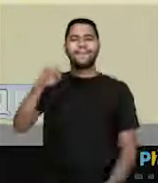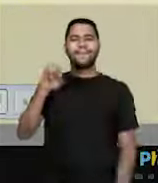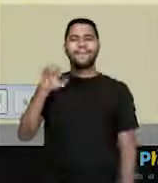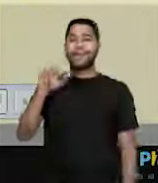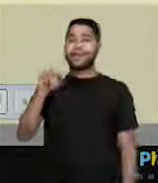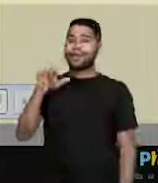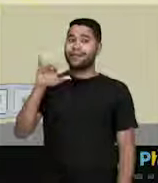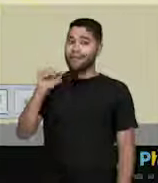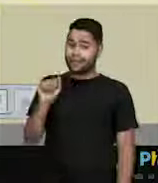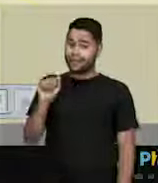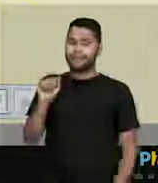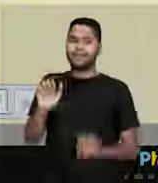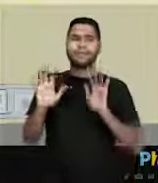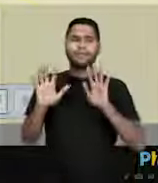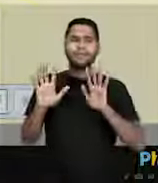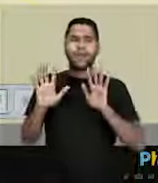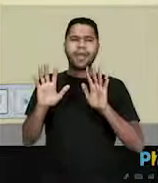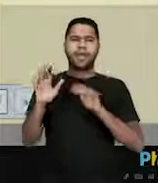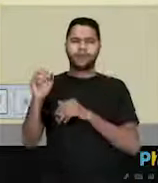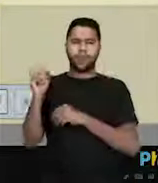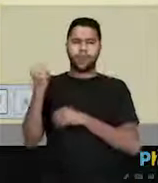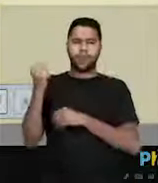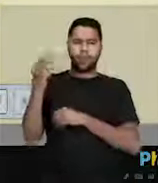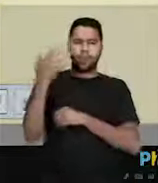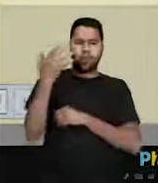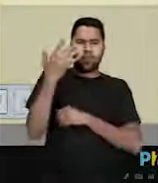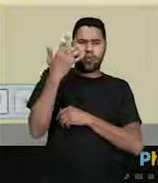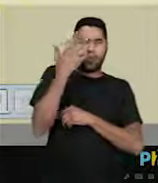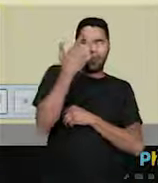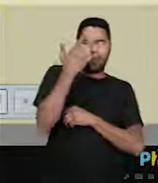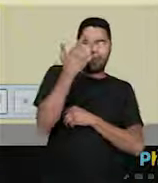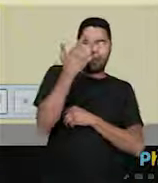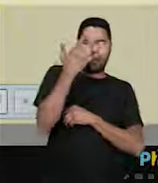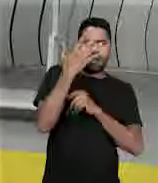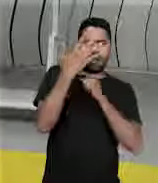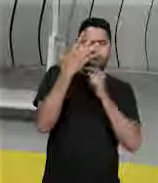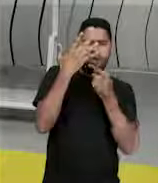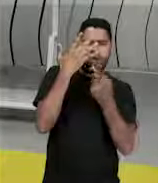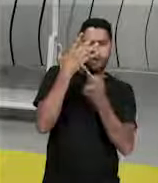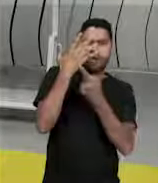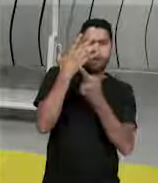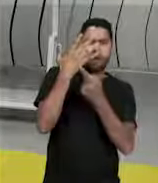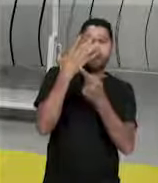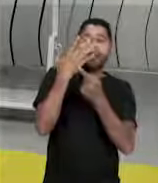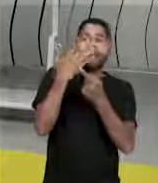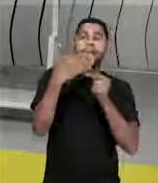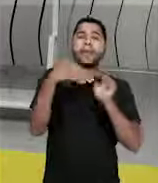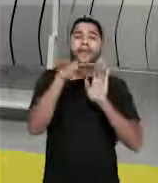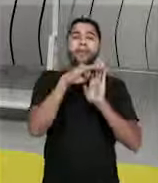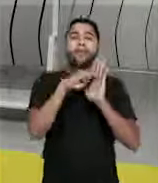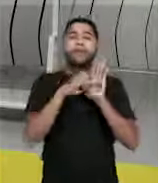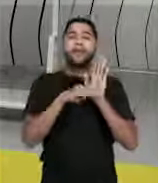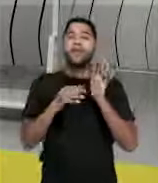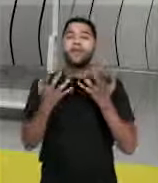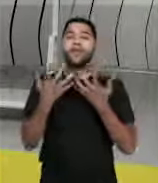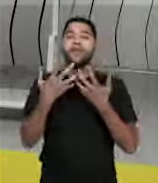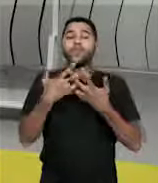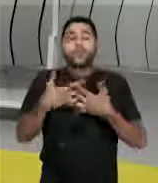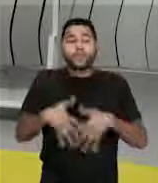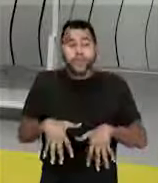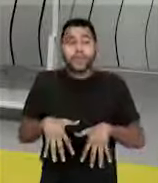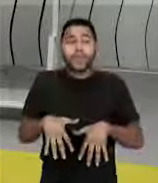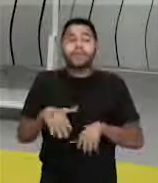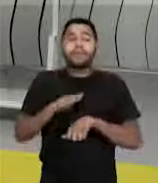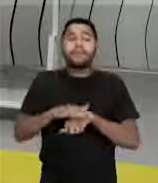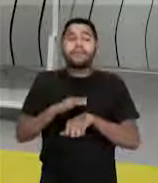observe, o vapor escapa para o ambiente. Bom, esse é o princípio de funcionamento das